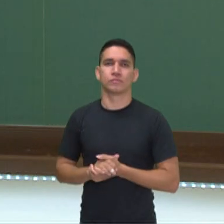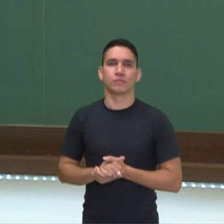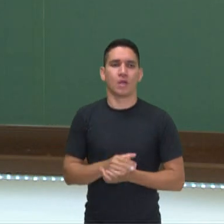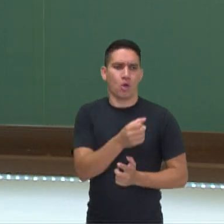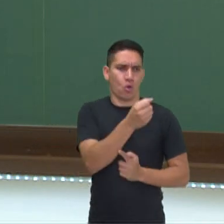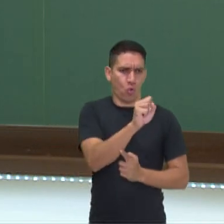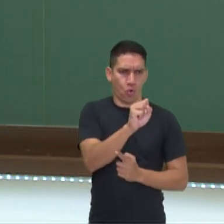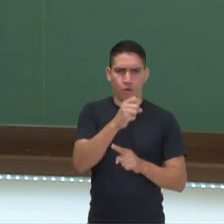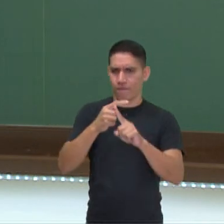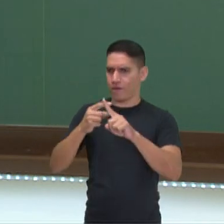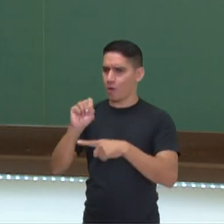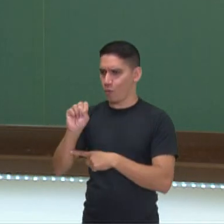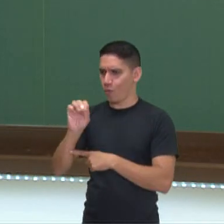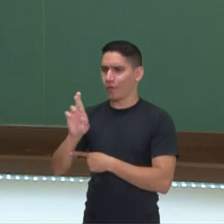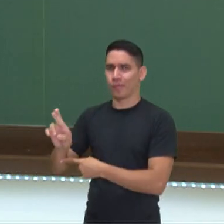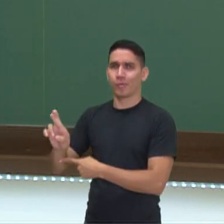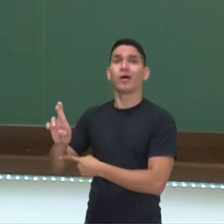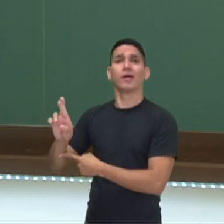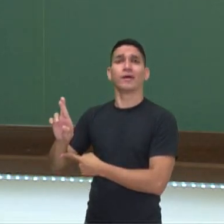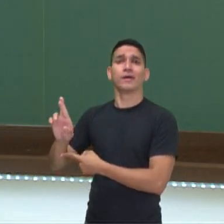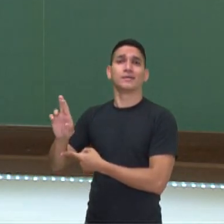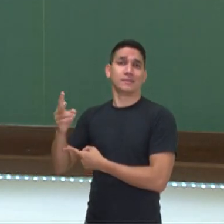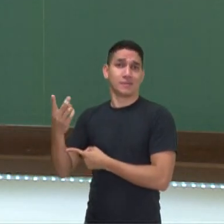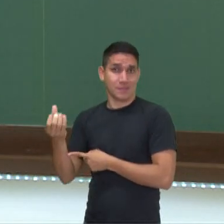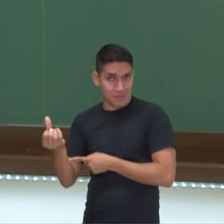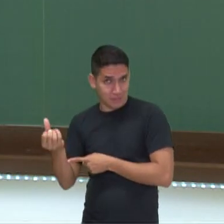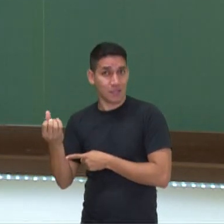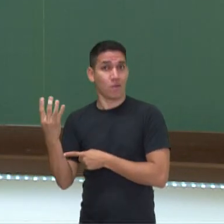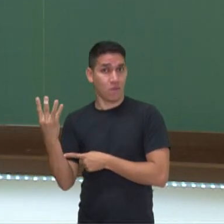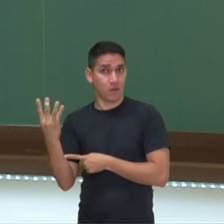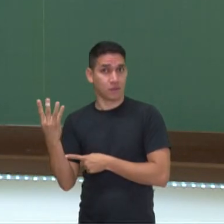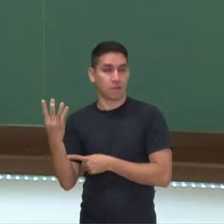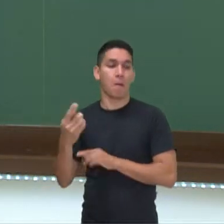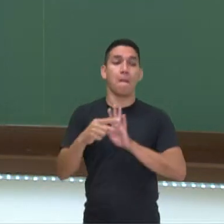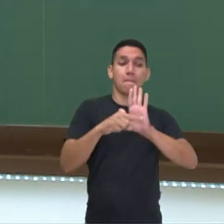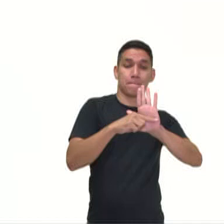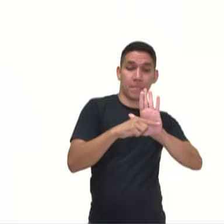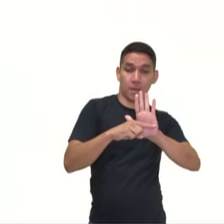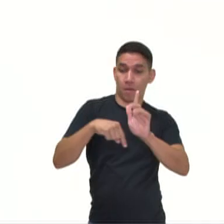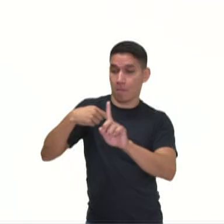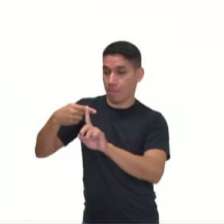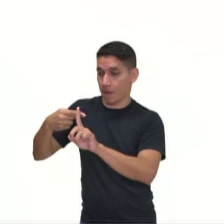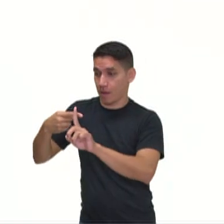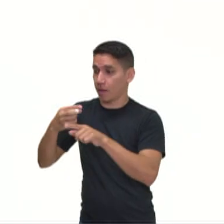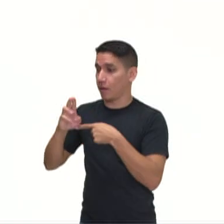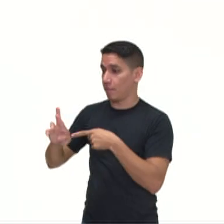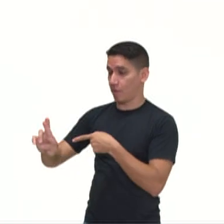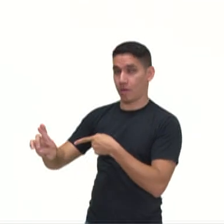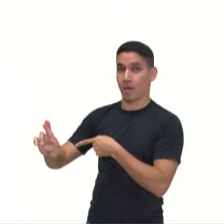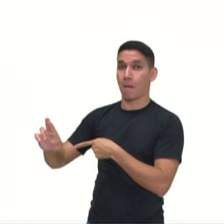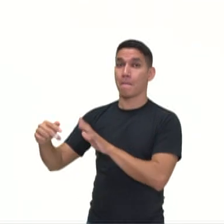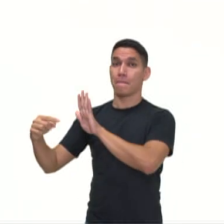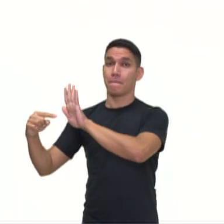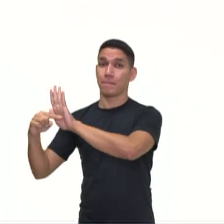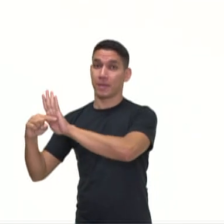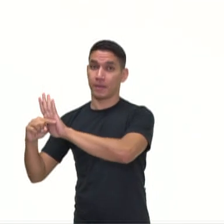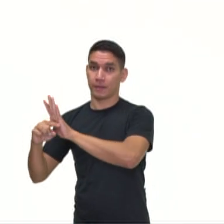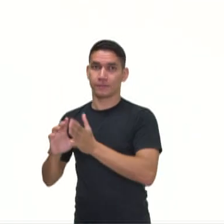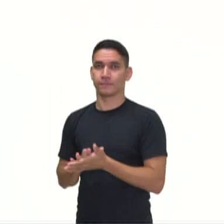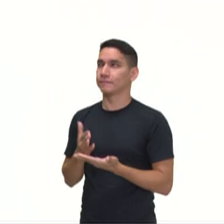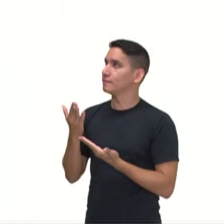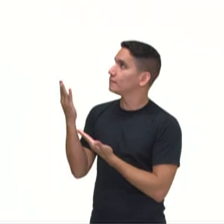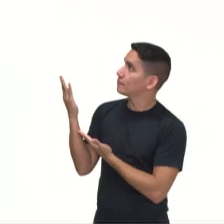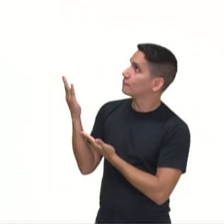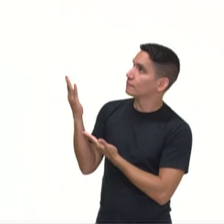x88x 8 64 - com mais é menos 64 Ok olha